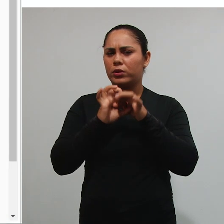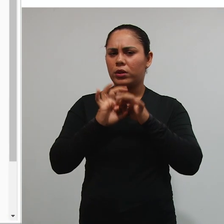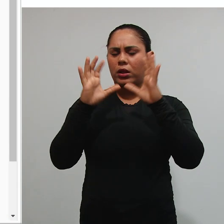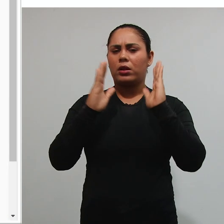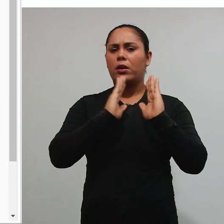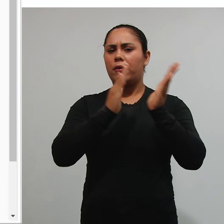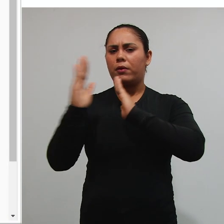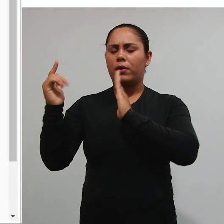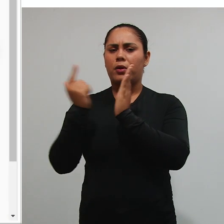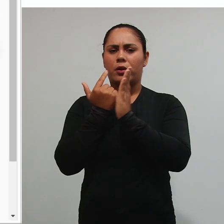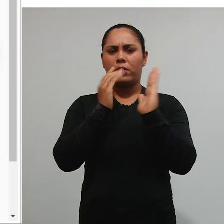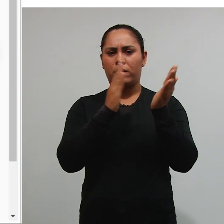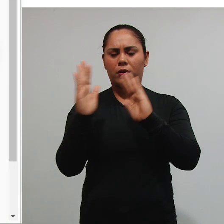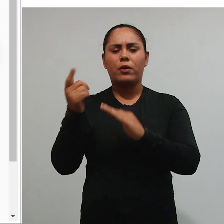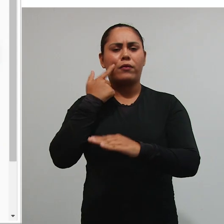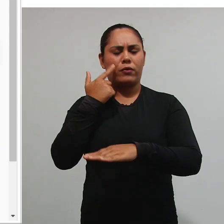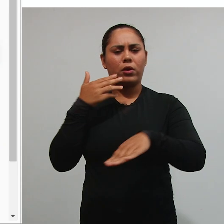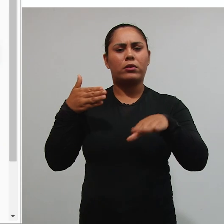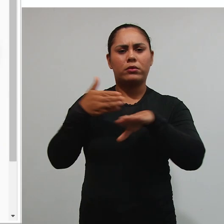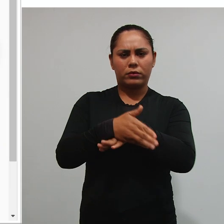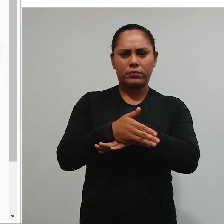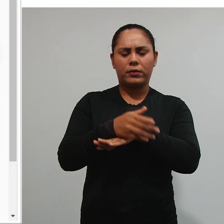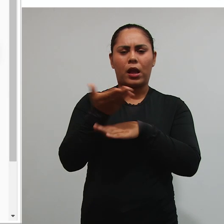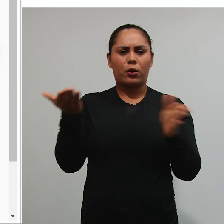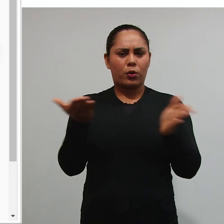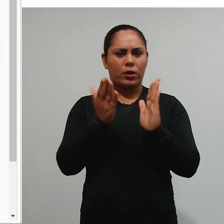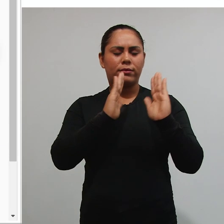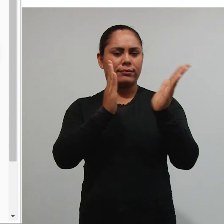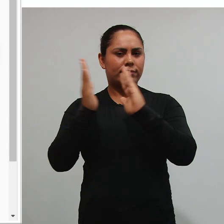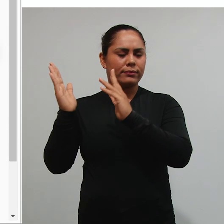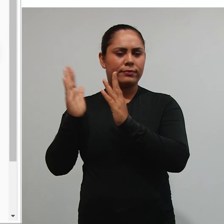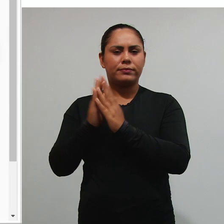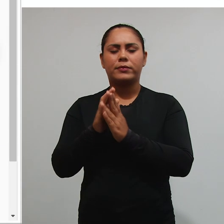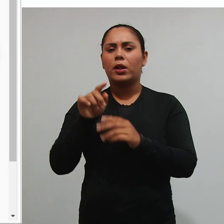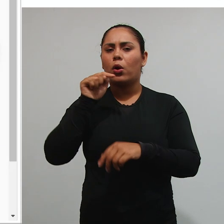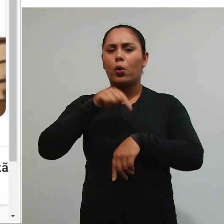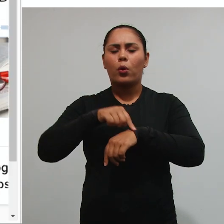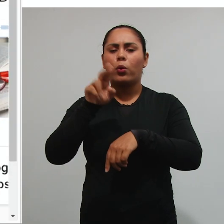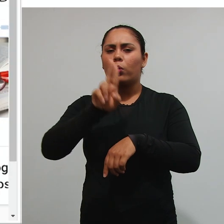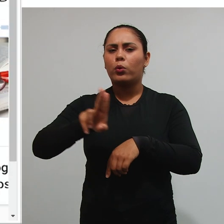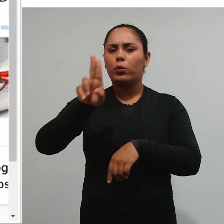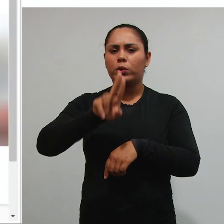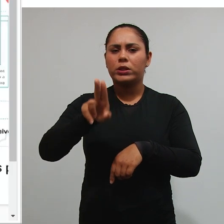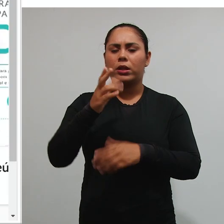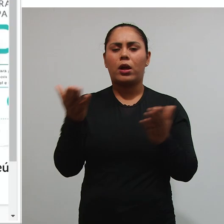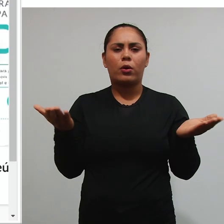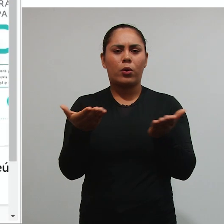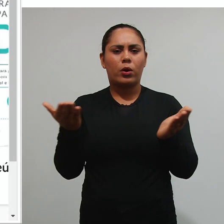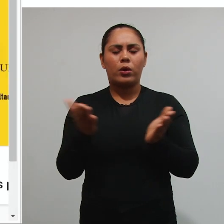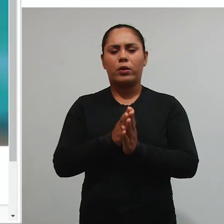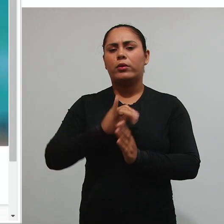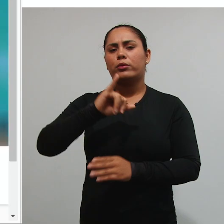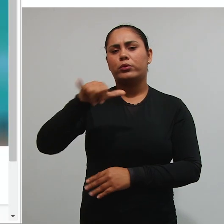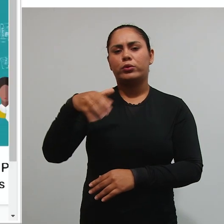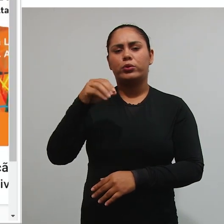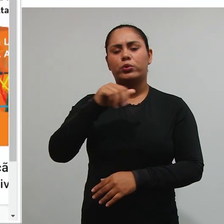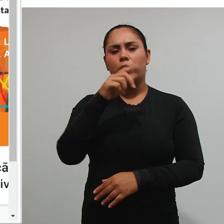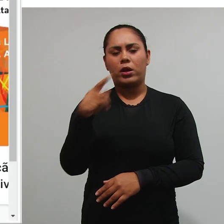minha biblioteca. Então, olha aqui, vou entrar aqui no livro da minha biblioteca. A gente está usando qual livro? A gente está usando o livro do